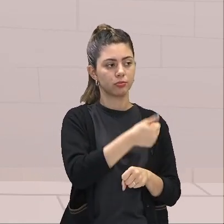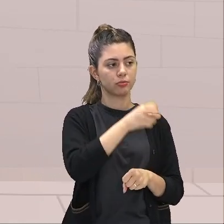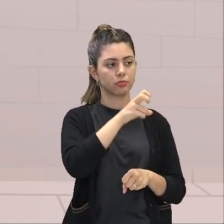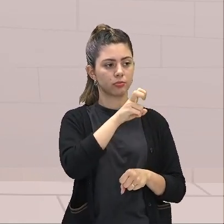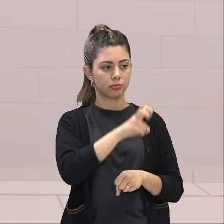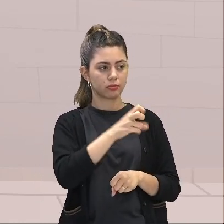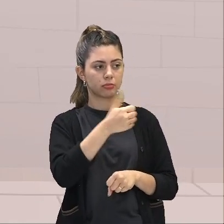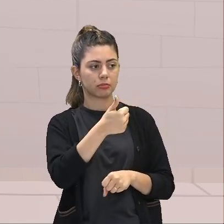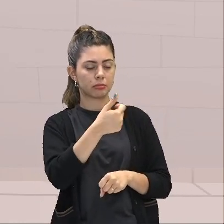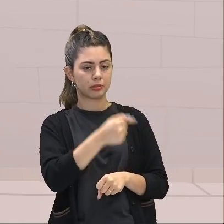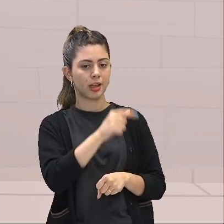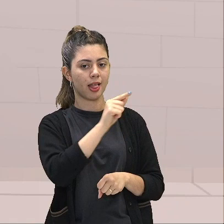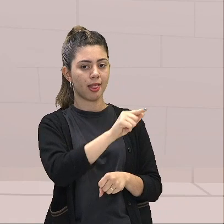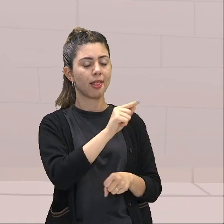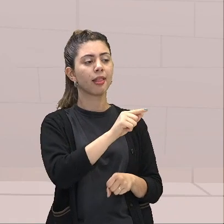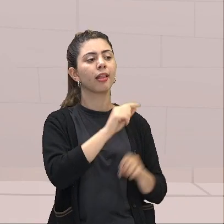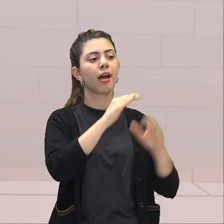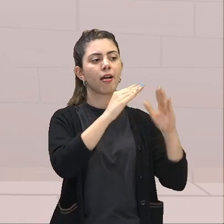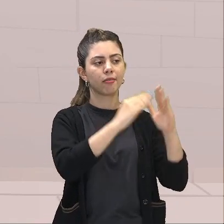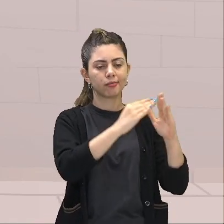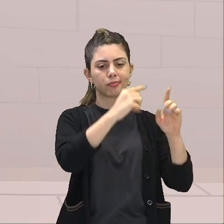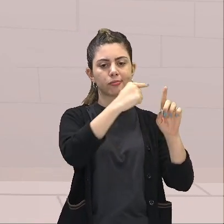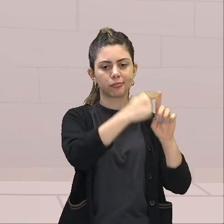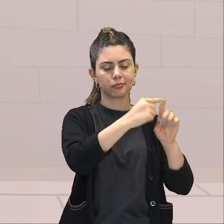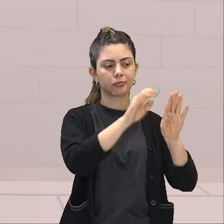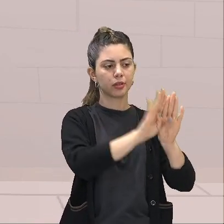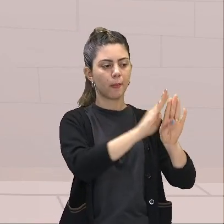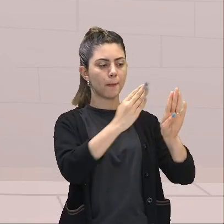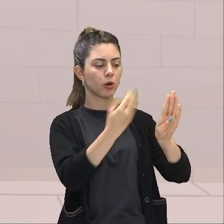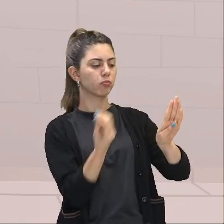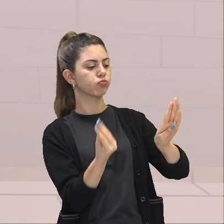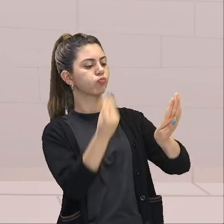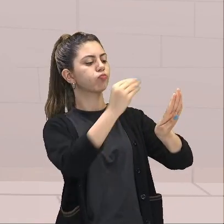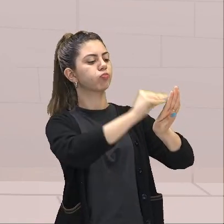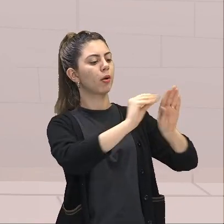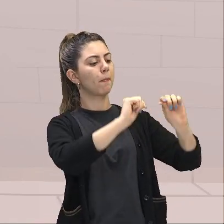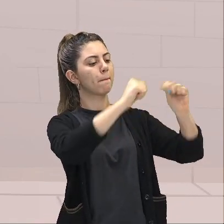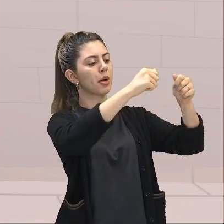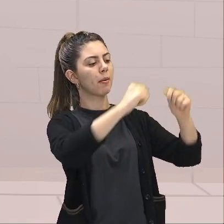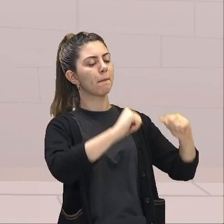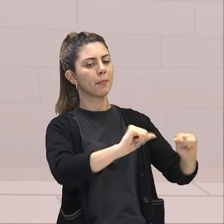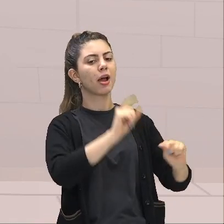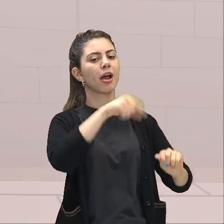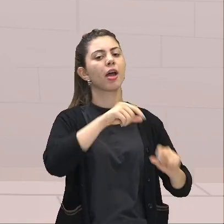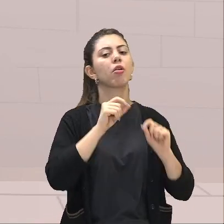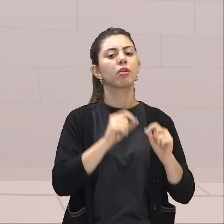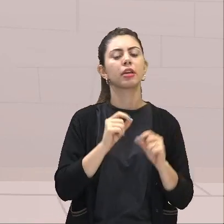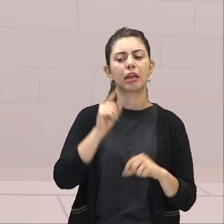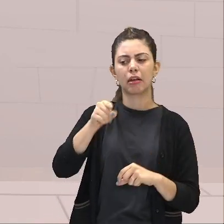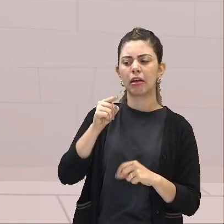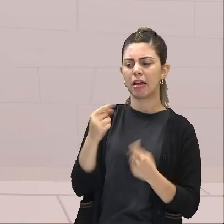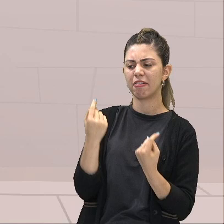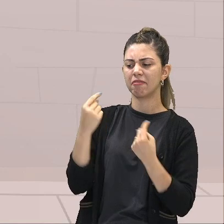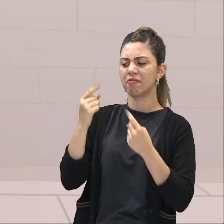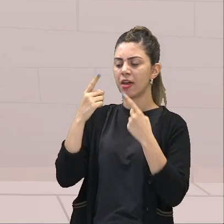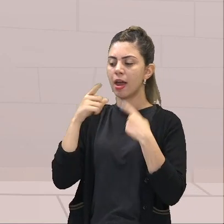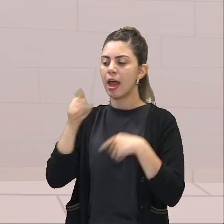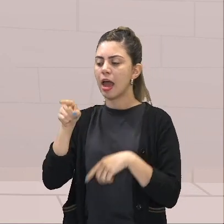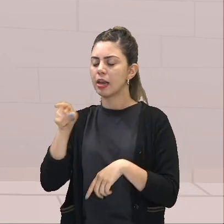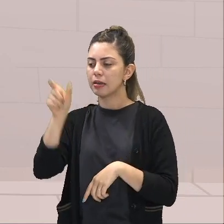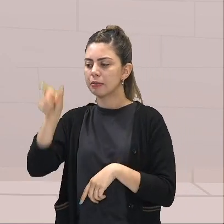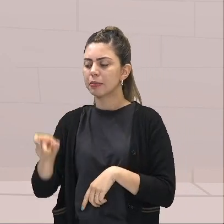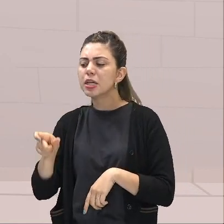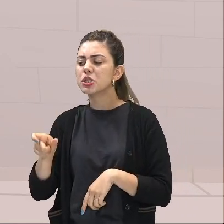Lutero fixando as 95 teses na porta do